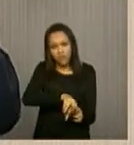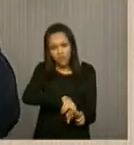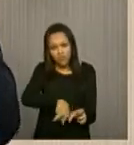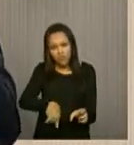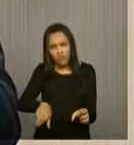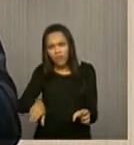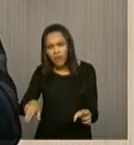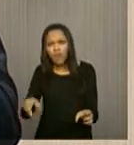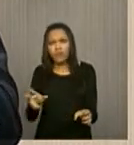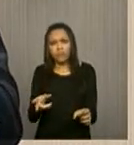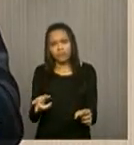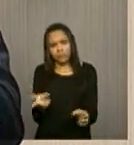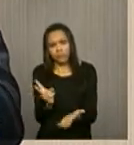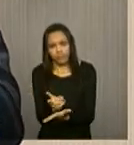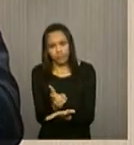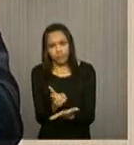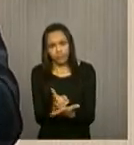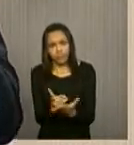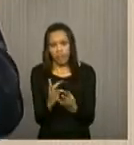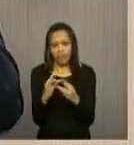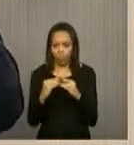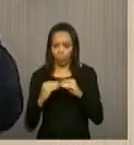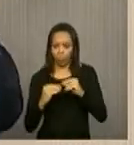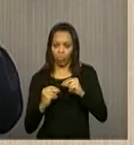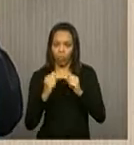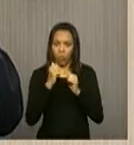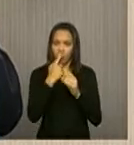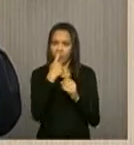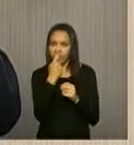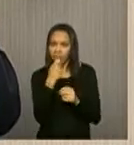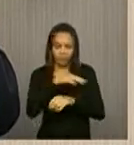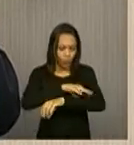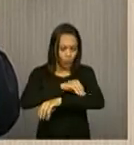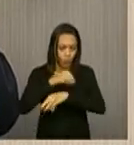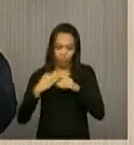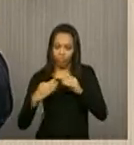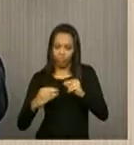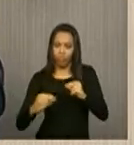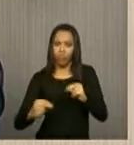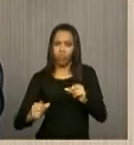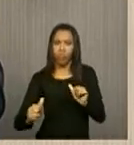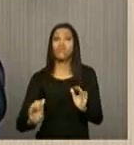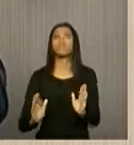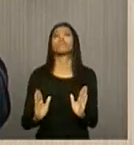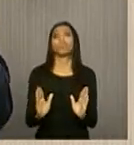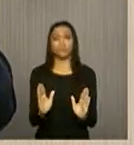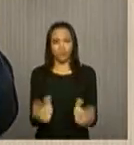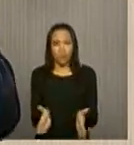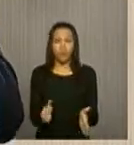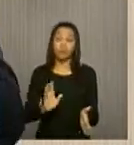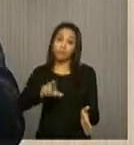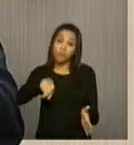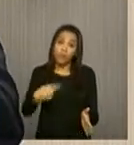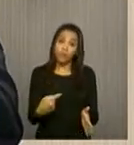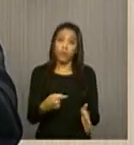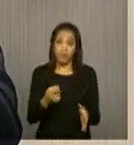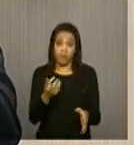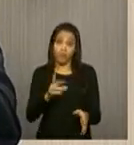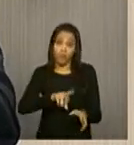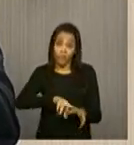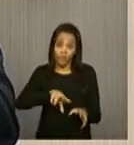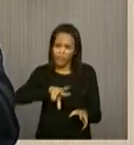estágios de conservação e de decomposição o que facilita o nosso trabalho de coleta já que podemos ter diversas matrizes